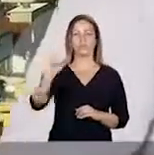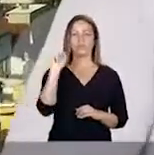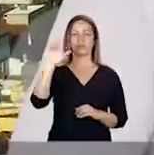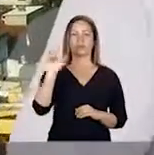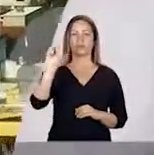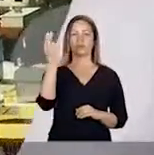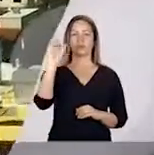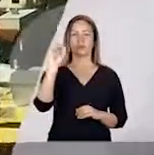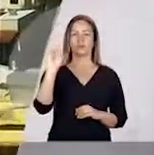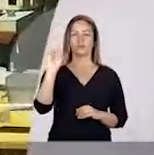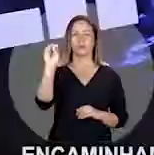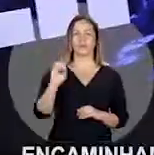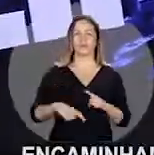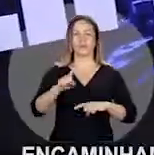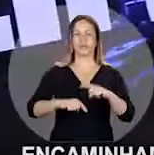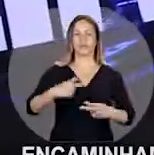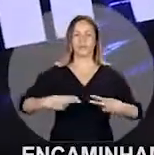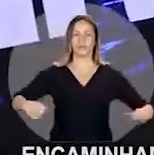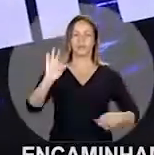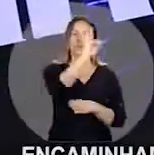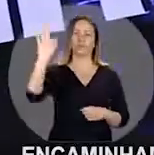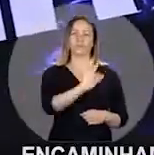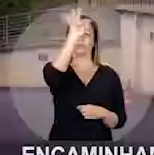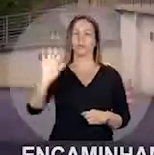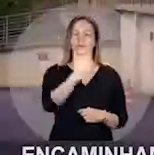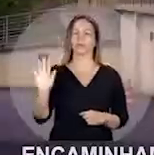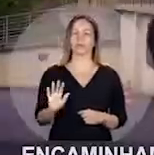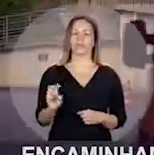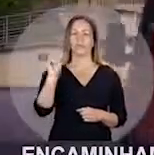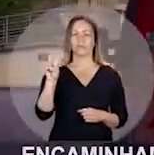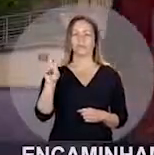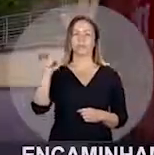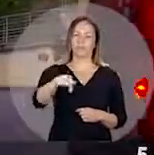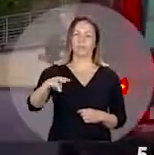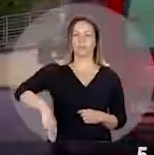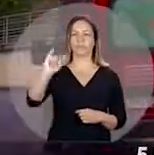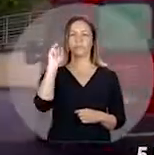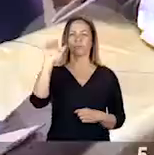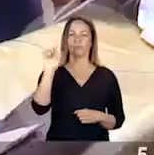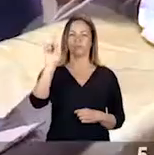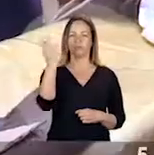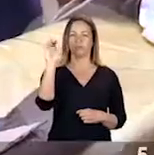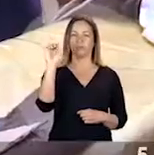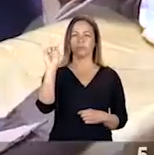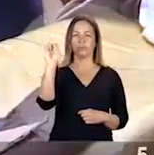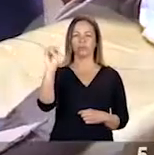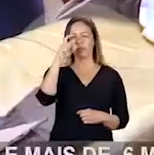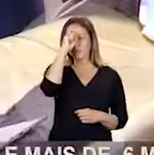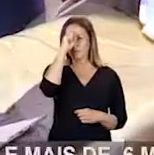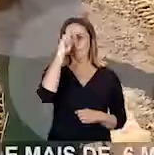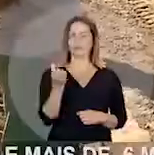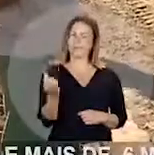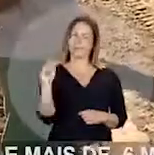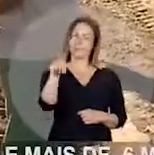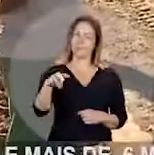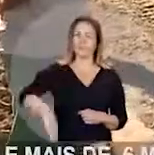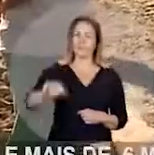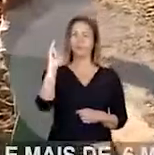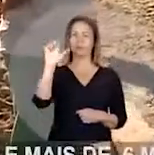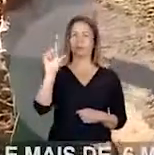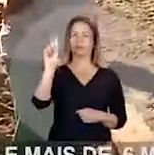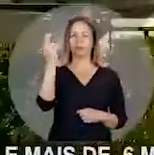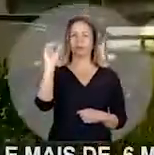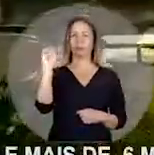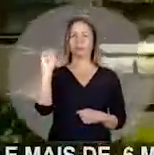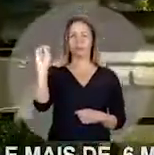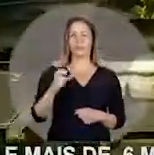Nacional. Façam a de vocês. Encaminhamos quase 12 milhões em recursos federais, 5 milhões para o Hospital da Posse e mais de 6